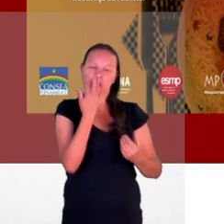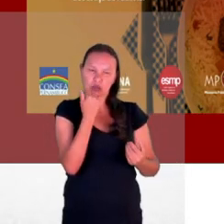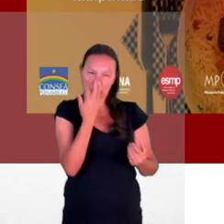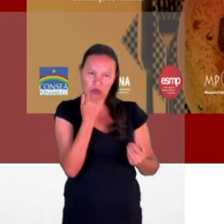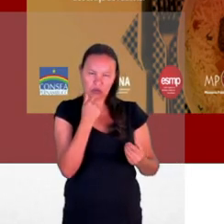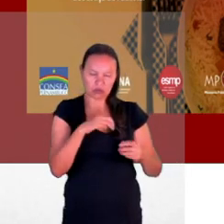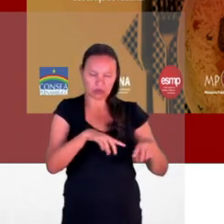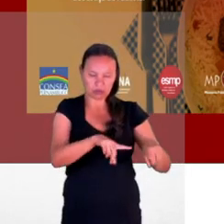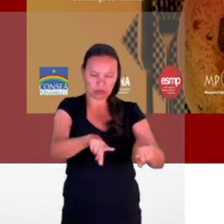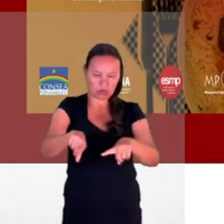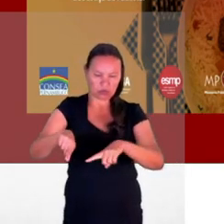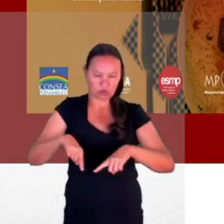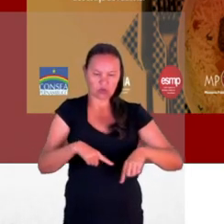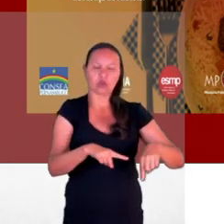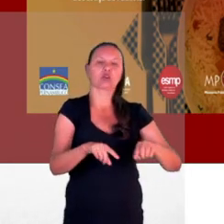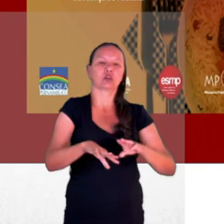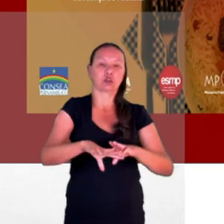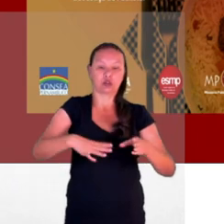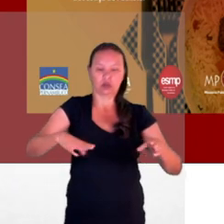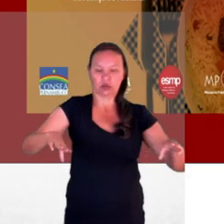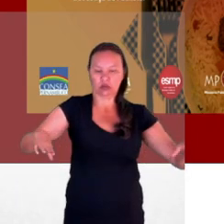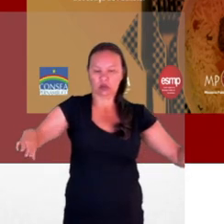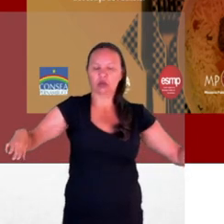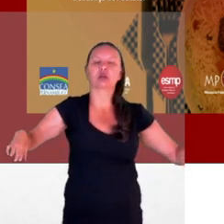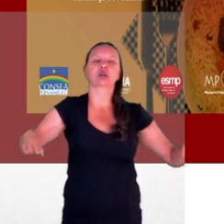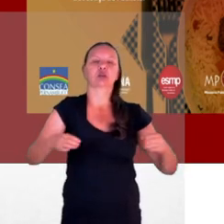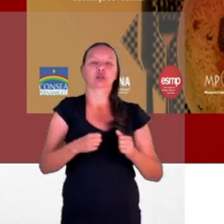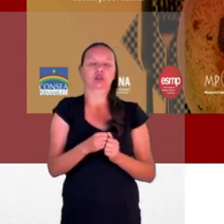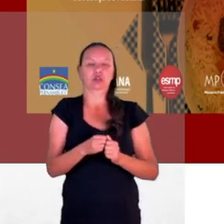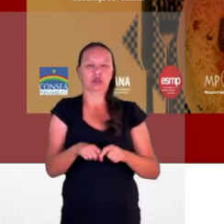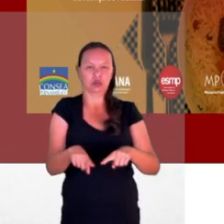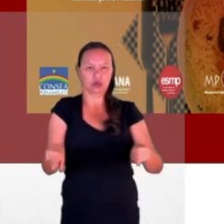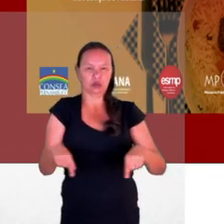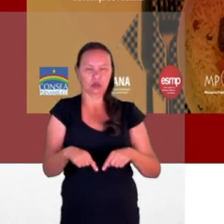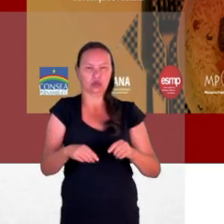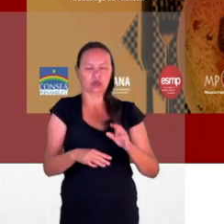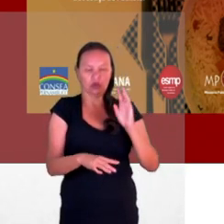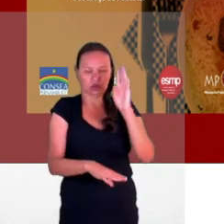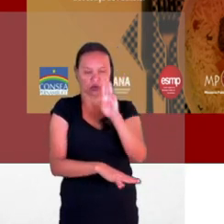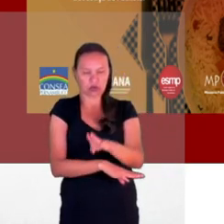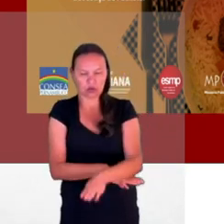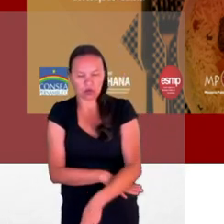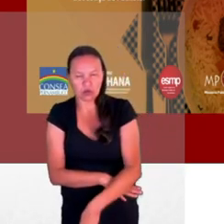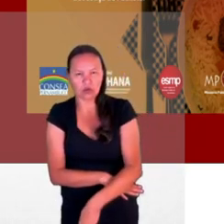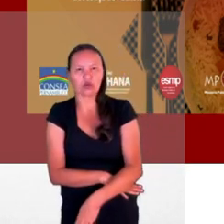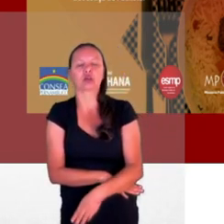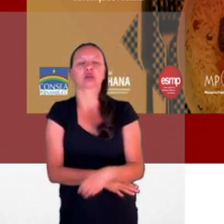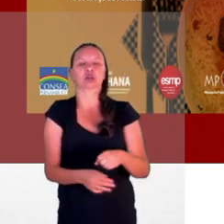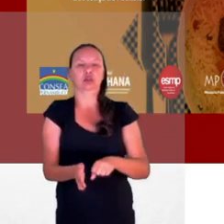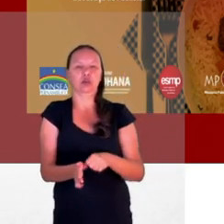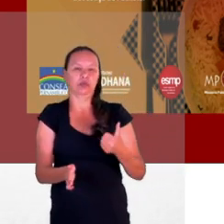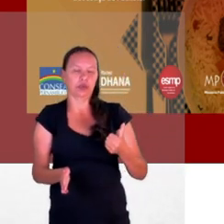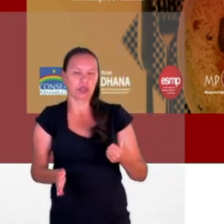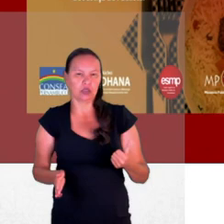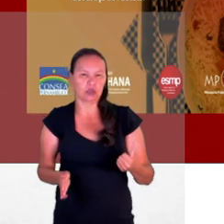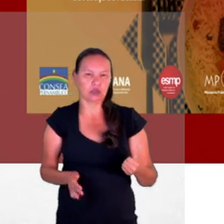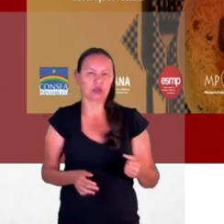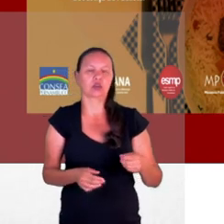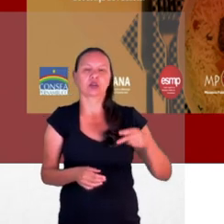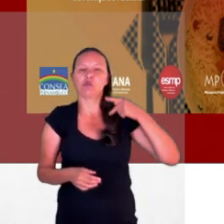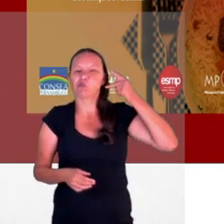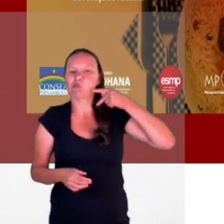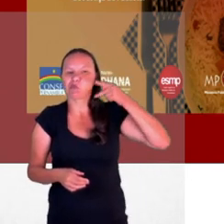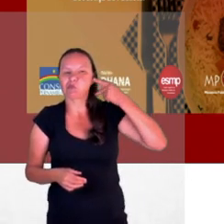Território que é um território mais amplo que é o da da circunscrição e à tarde eh apenas os os promotores e